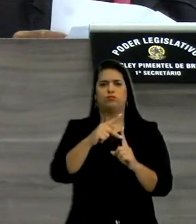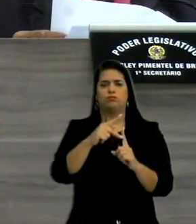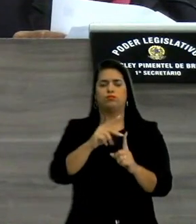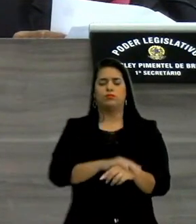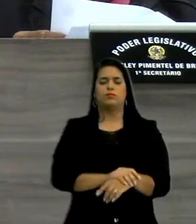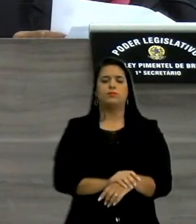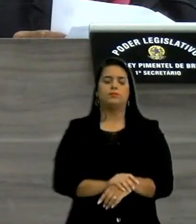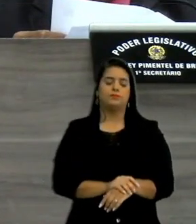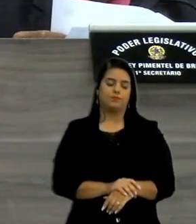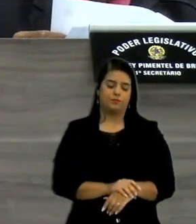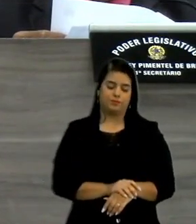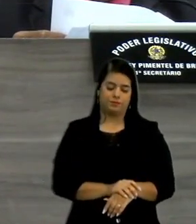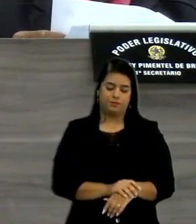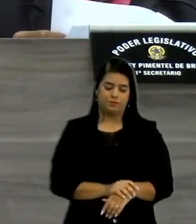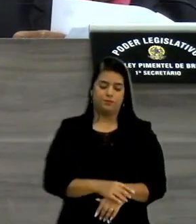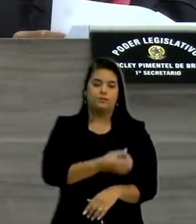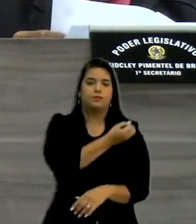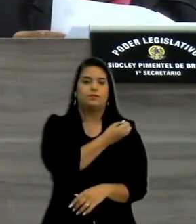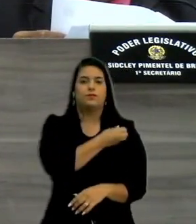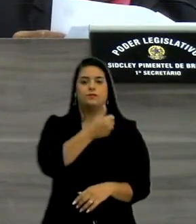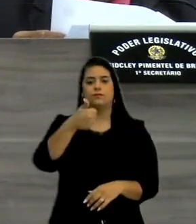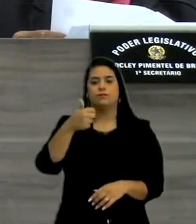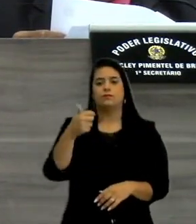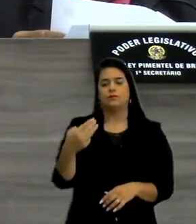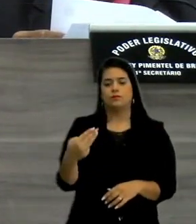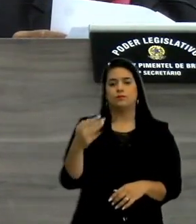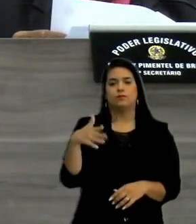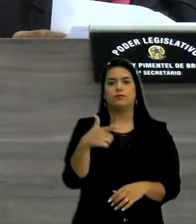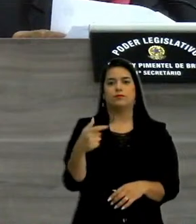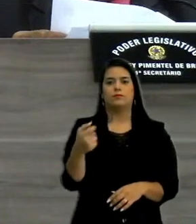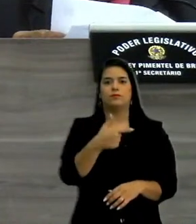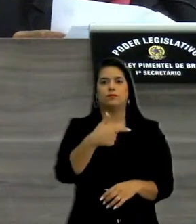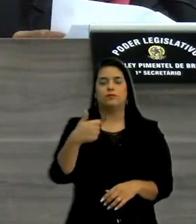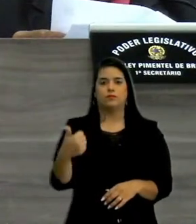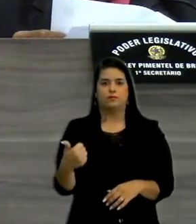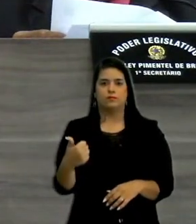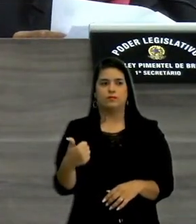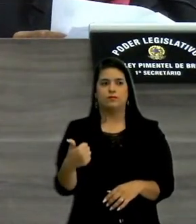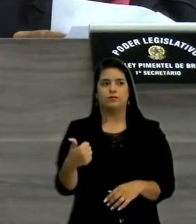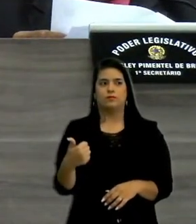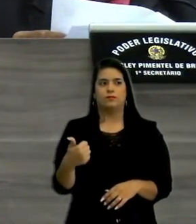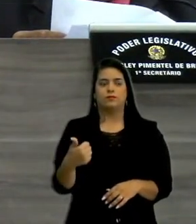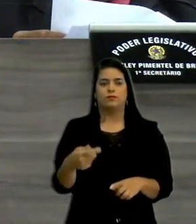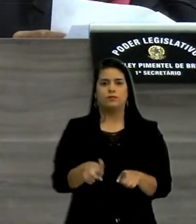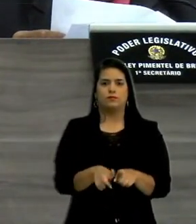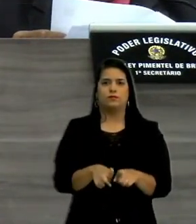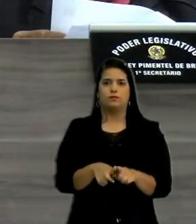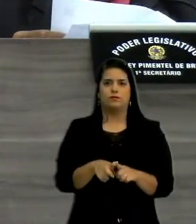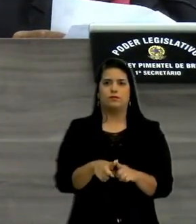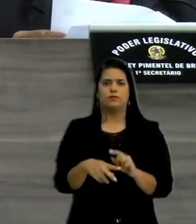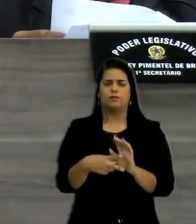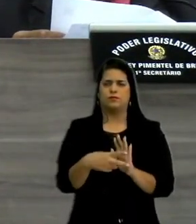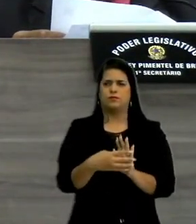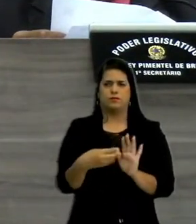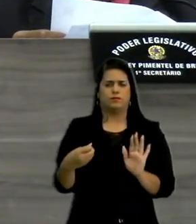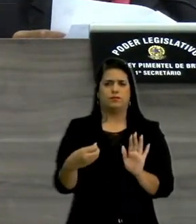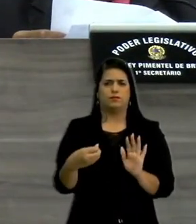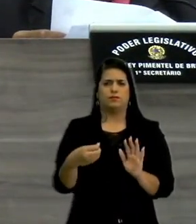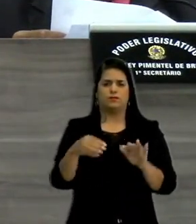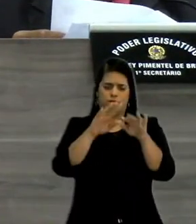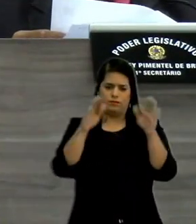portaria número 13/2021. Ato de exoneração, portaria gabinete do